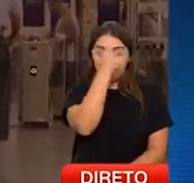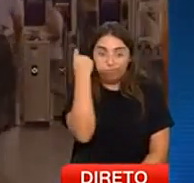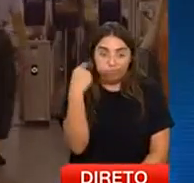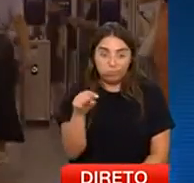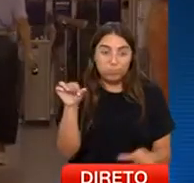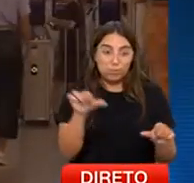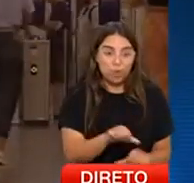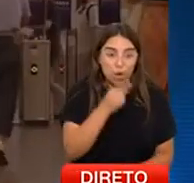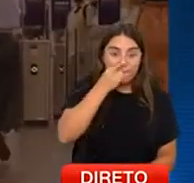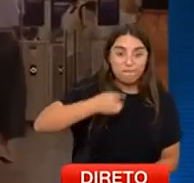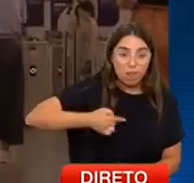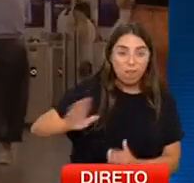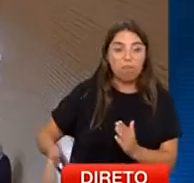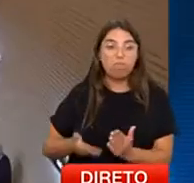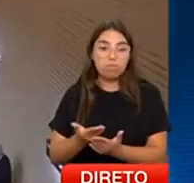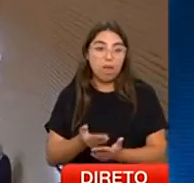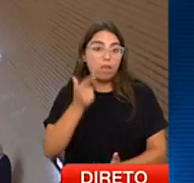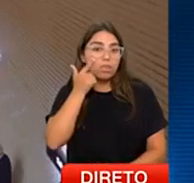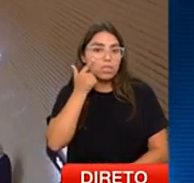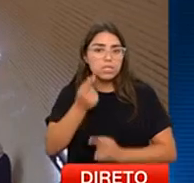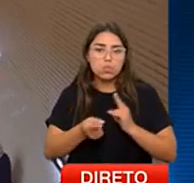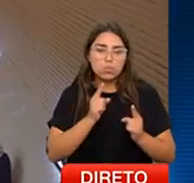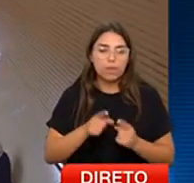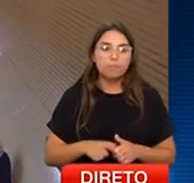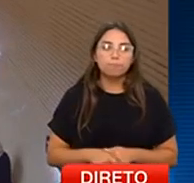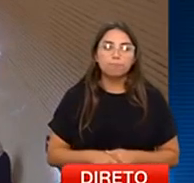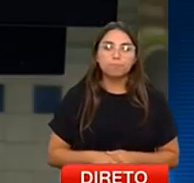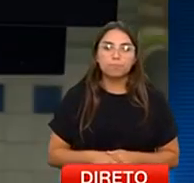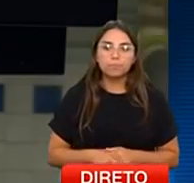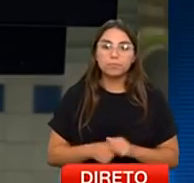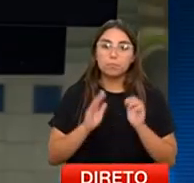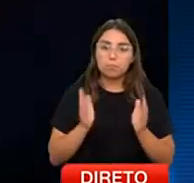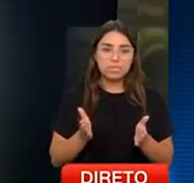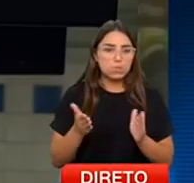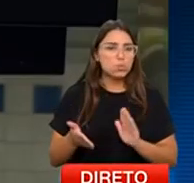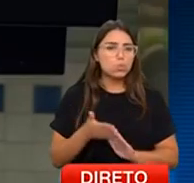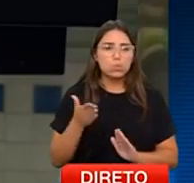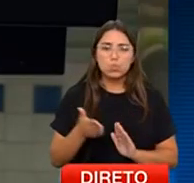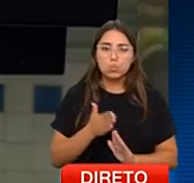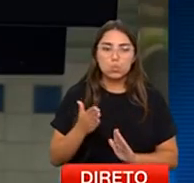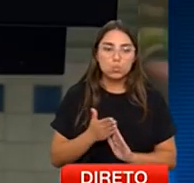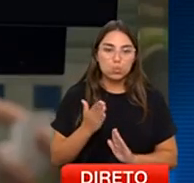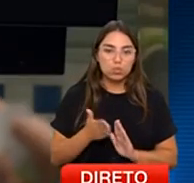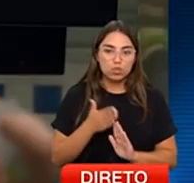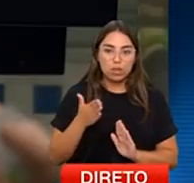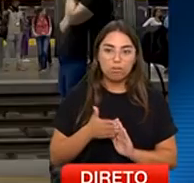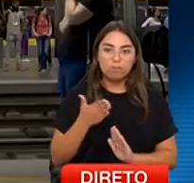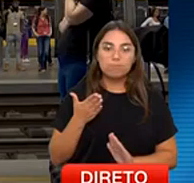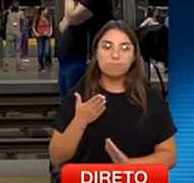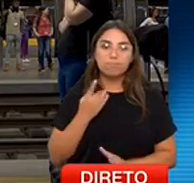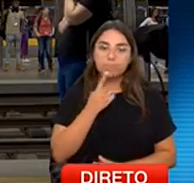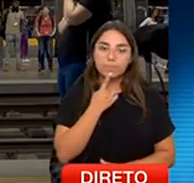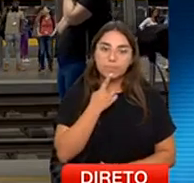erram mais eh e o que nós temos da atenção é que de facto eh necessitamos urgentemente de eh padronizar aquilo que são intervenções